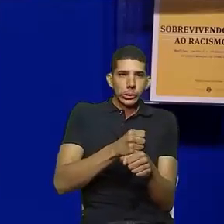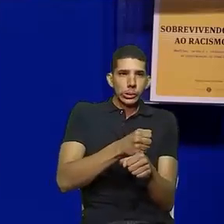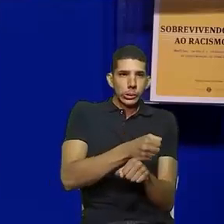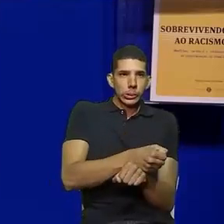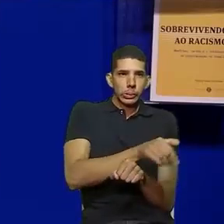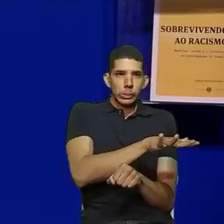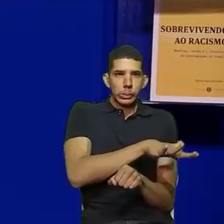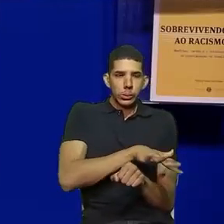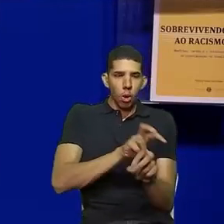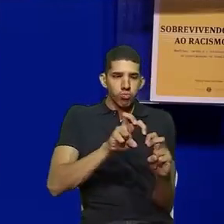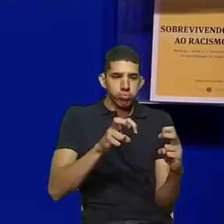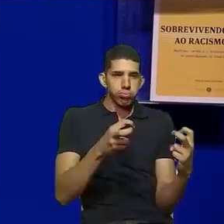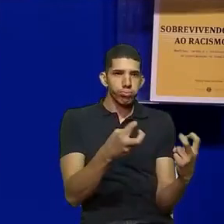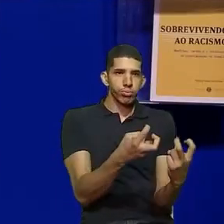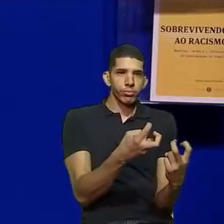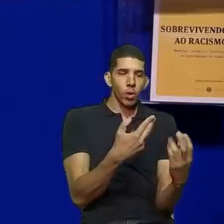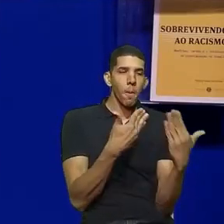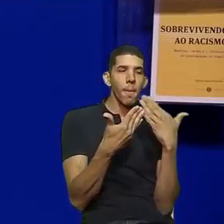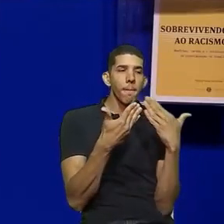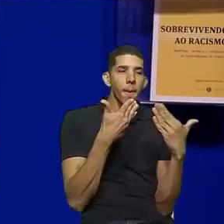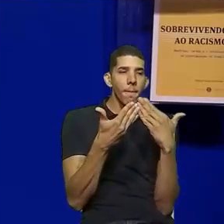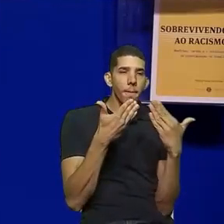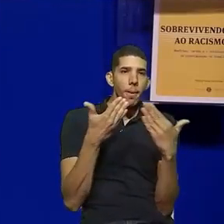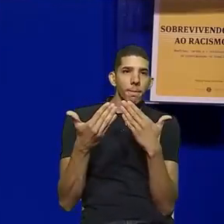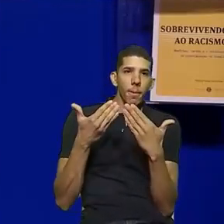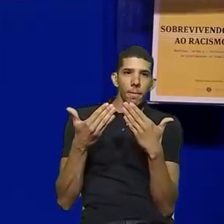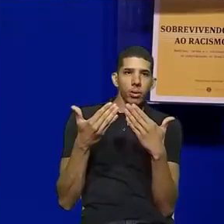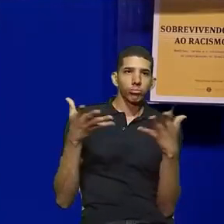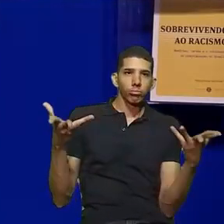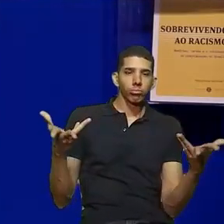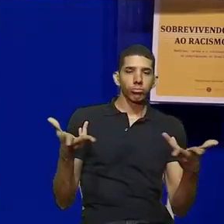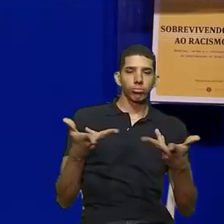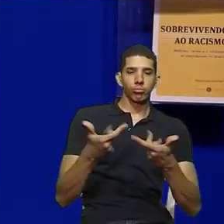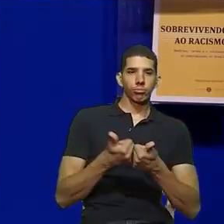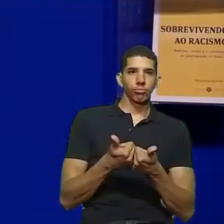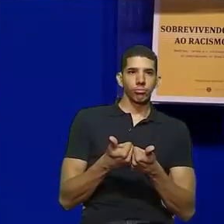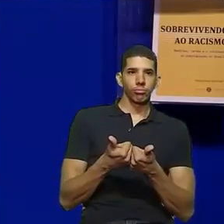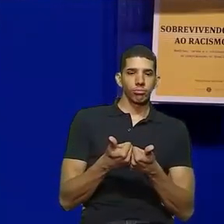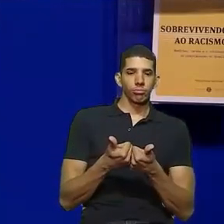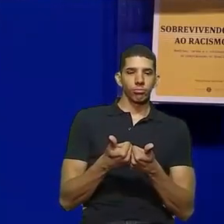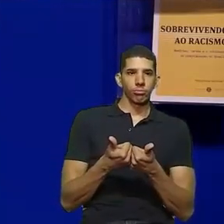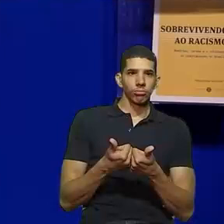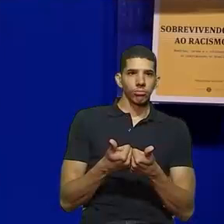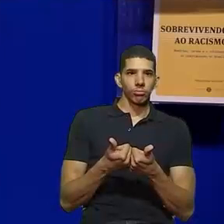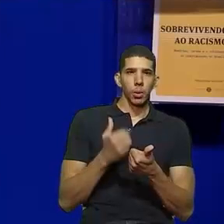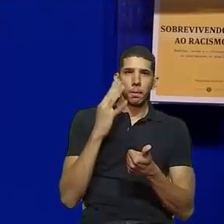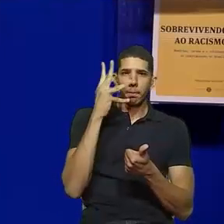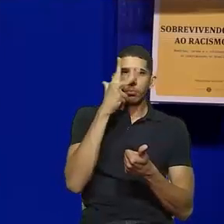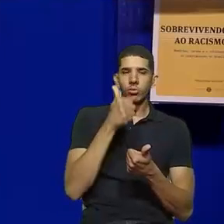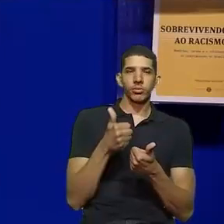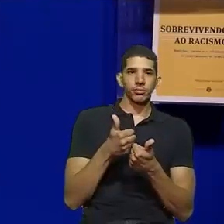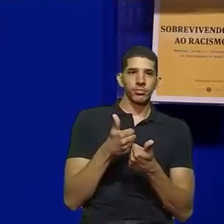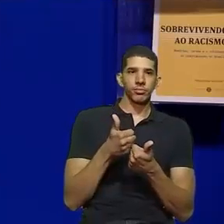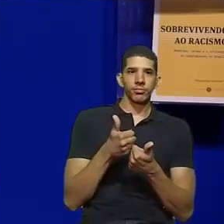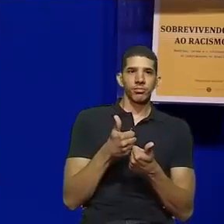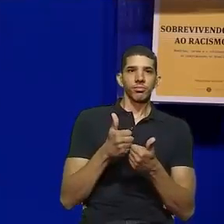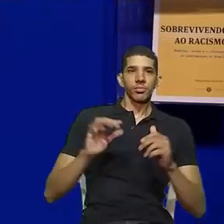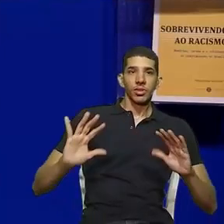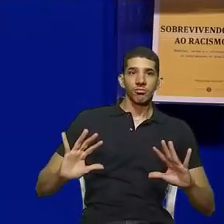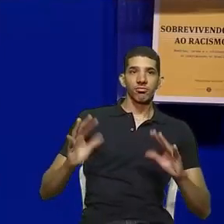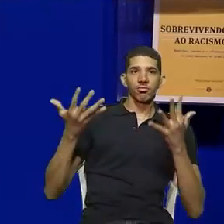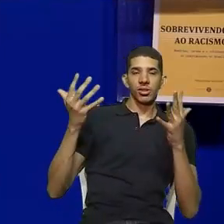conversa, parte da belíssima programação do Festival Literário Internacional de Itabira. Foi